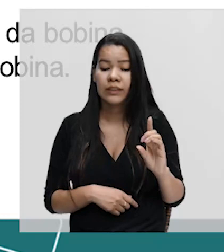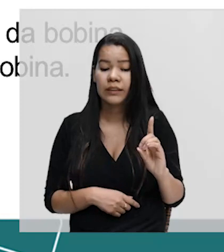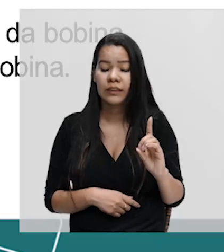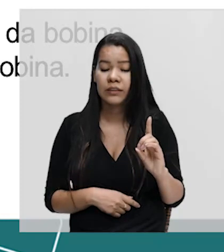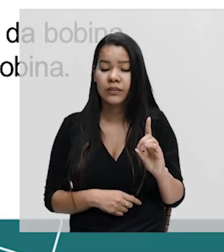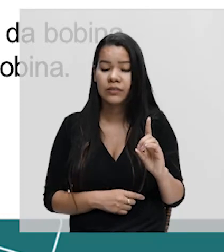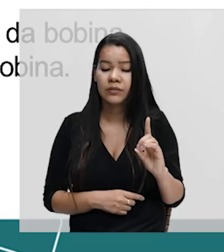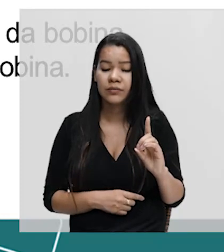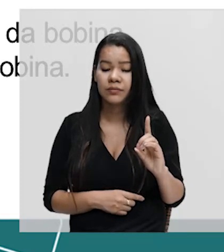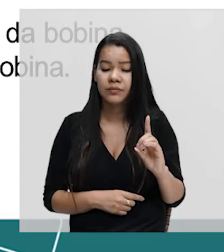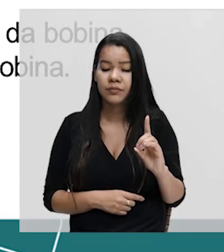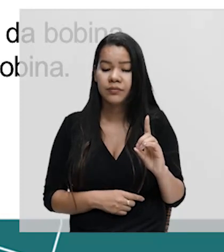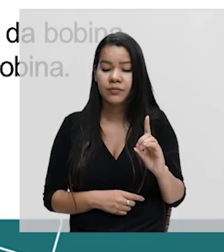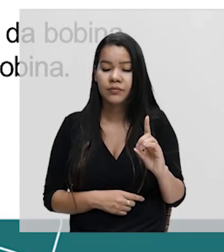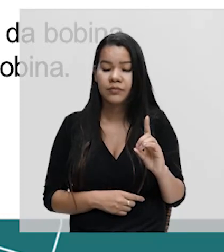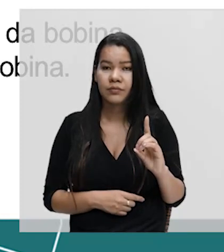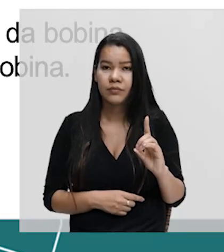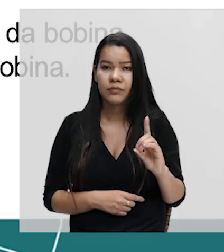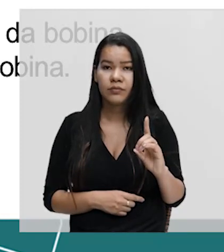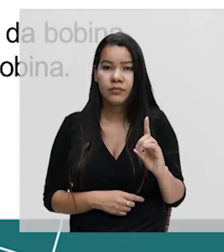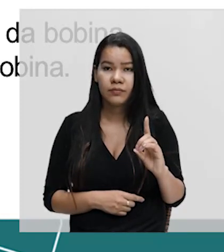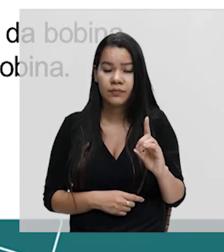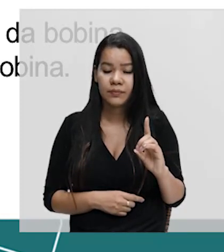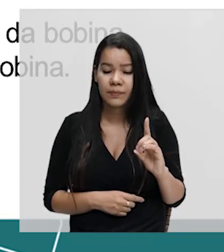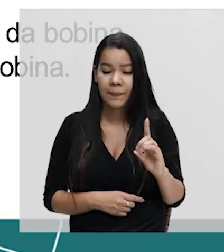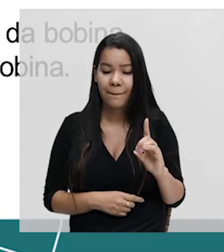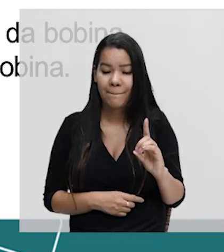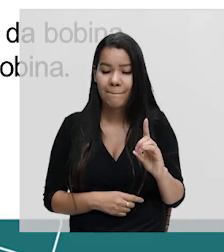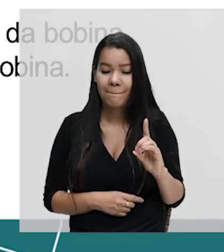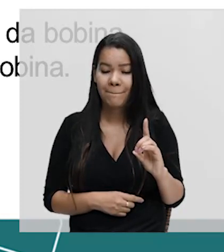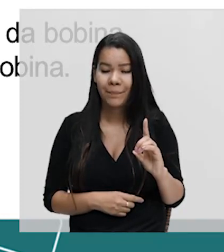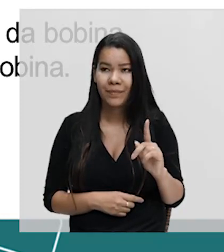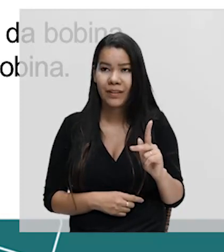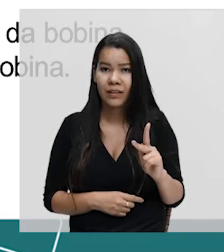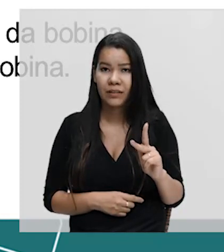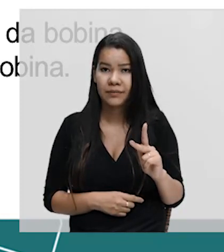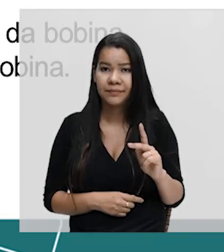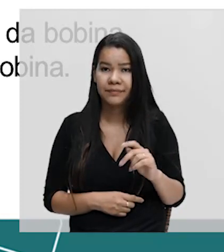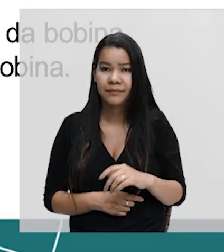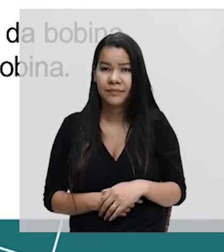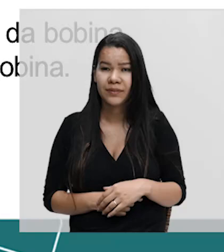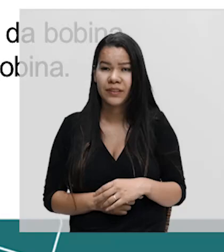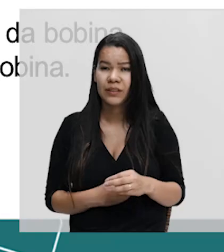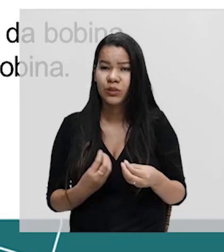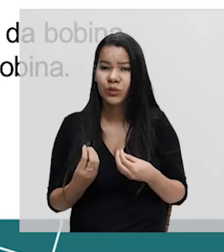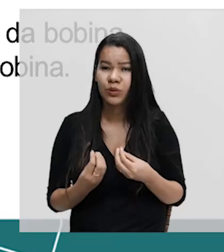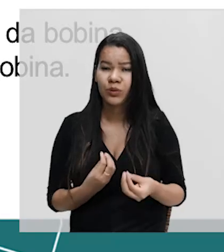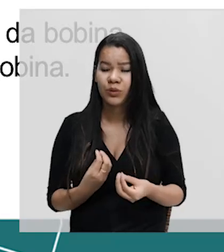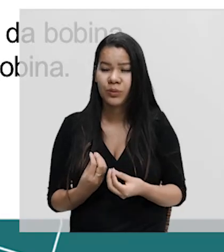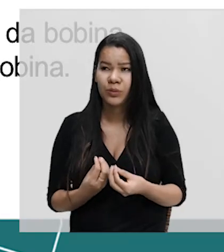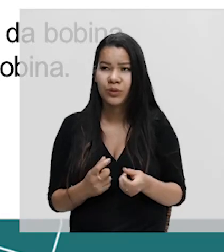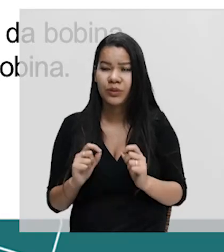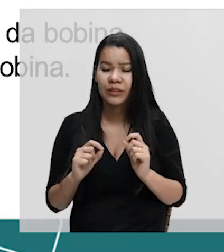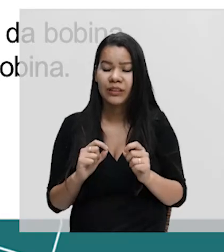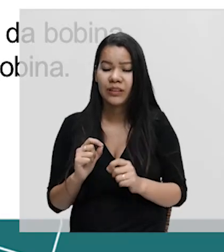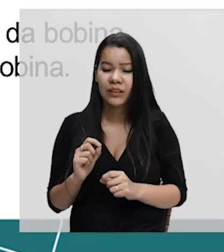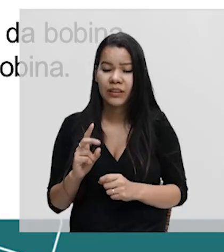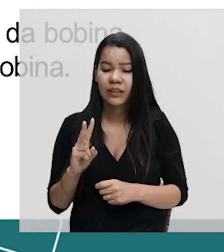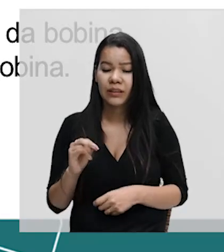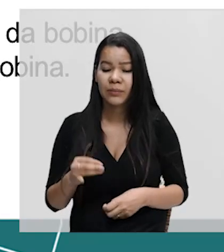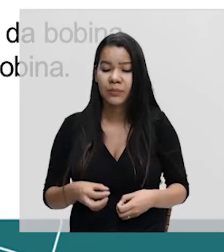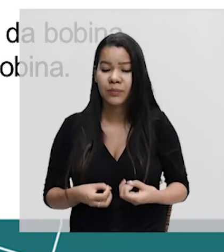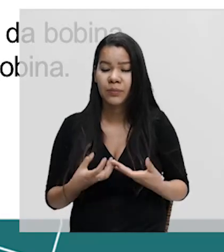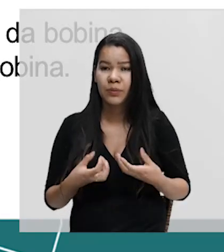D. Faz-se circular corrente elétrica na bobina. Ok? Então, de que forma que é gerado,